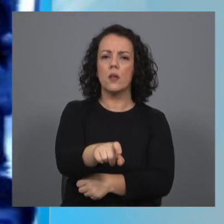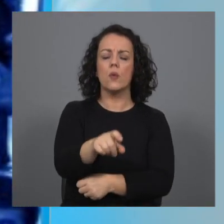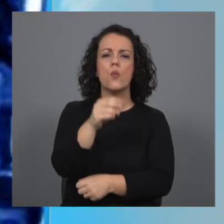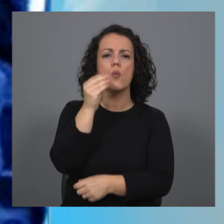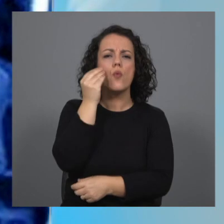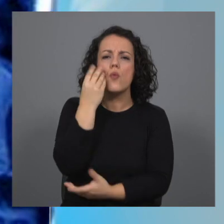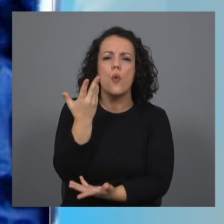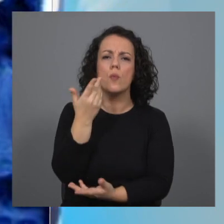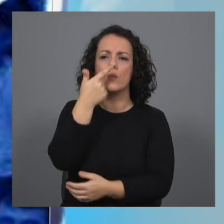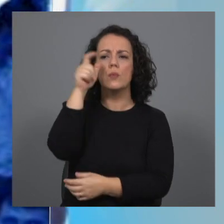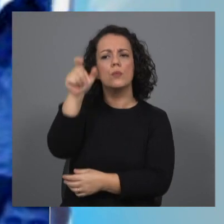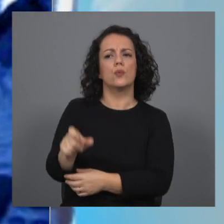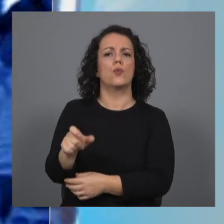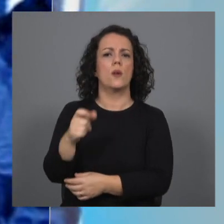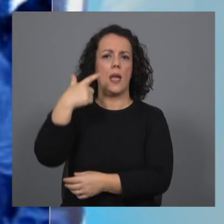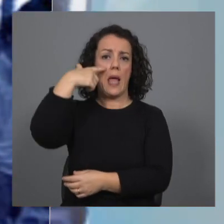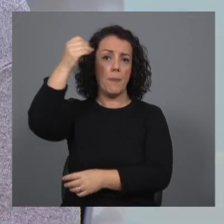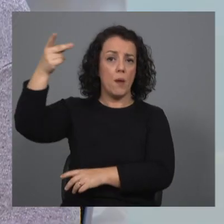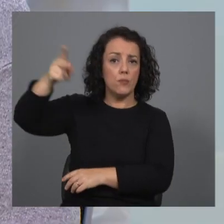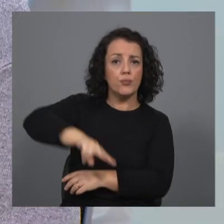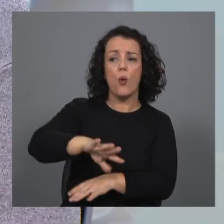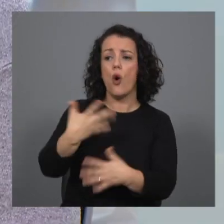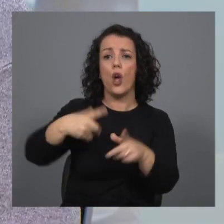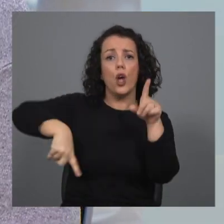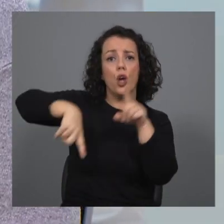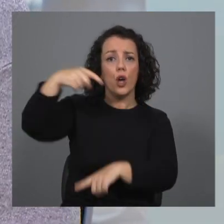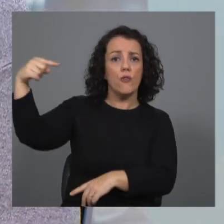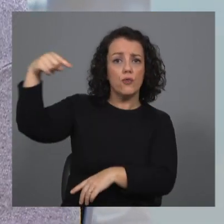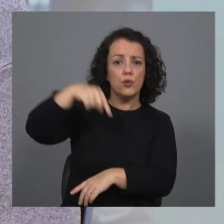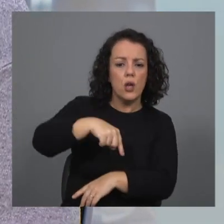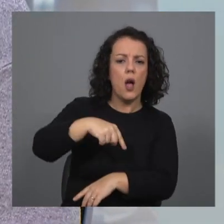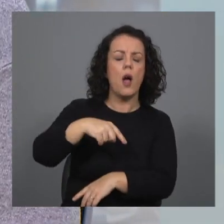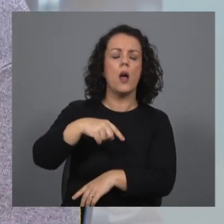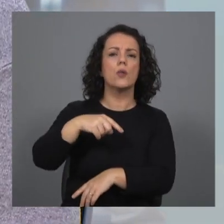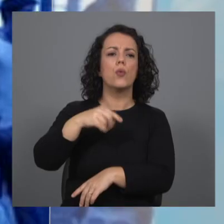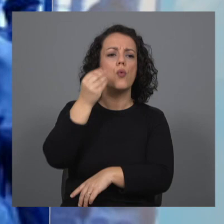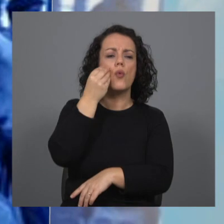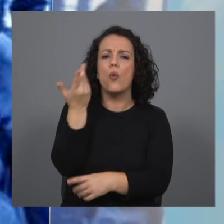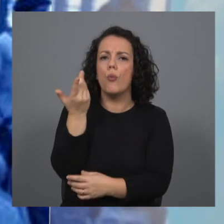que um imigrante, um refugiado pode contactar e tentar